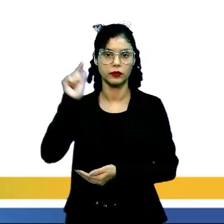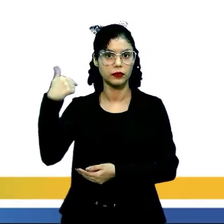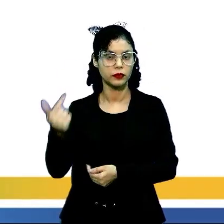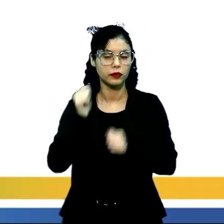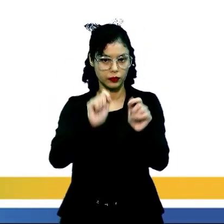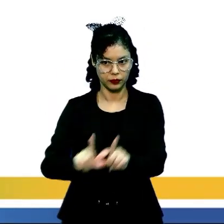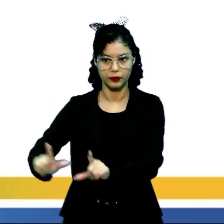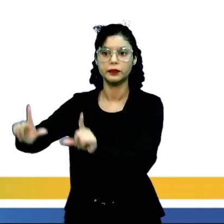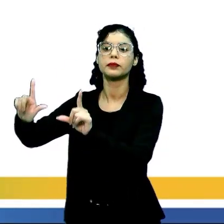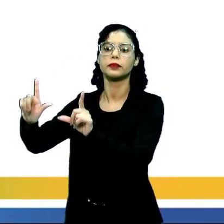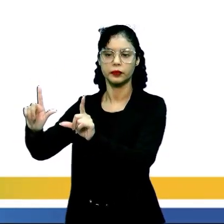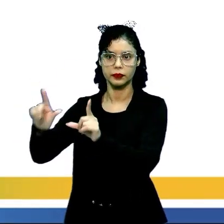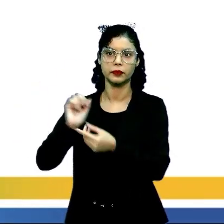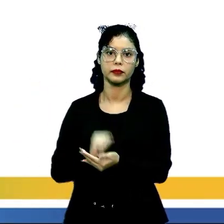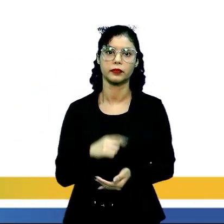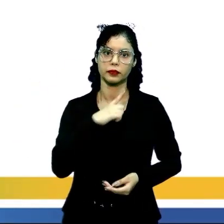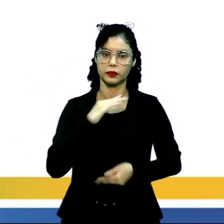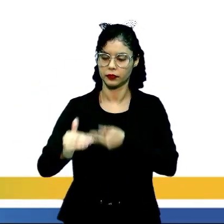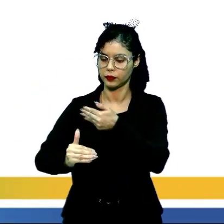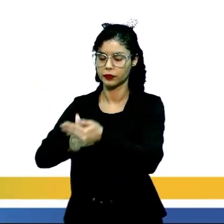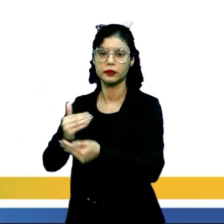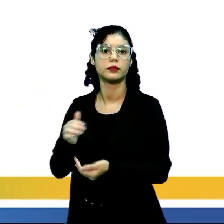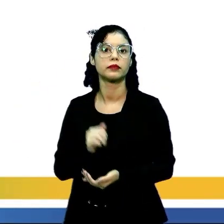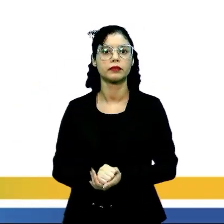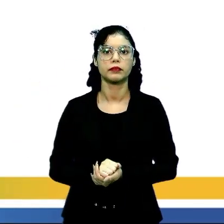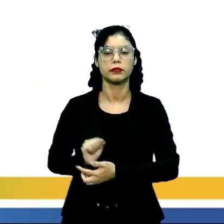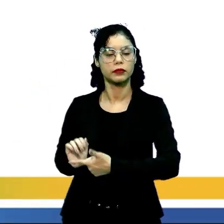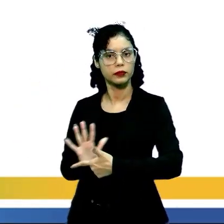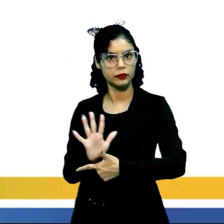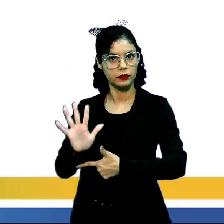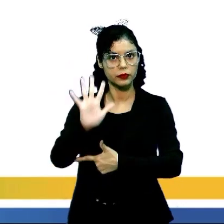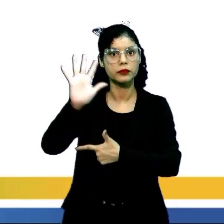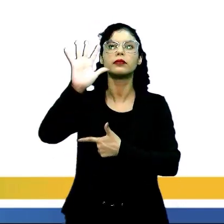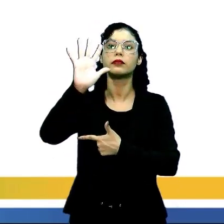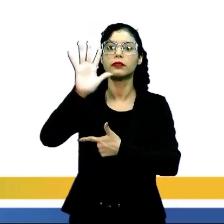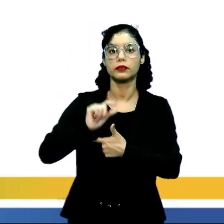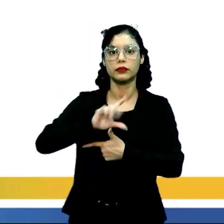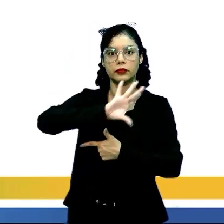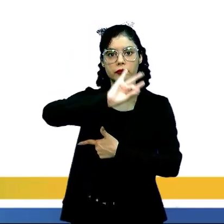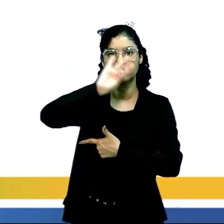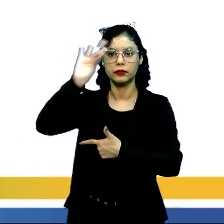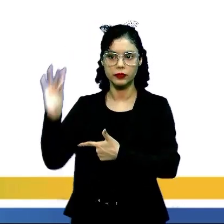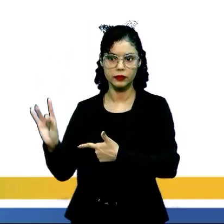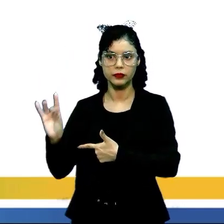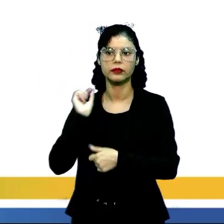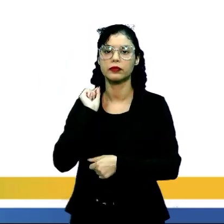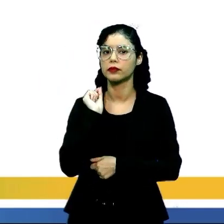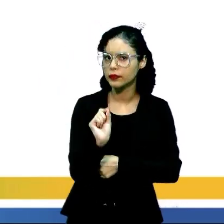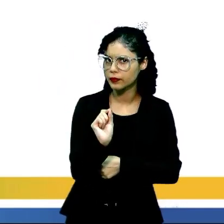slide, nós temos um processo chamado de destilação simples. O que é a